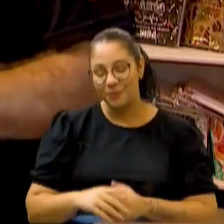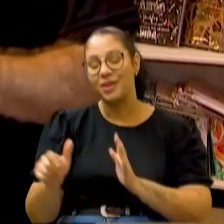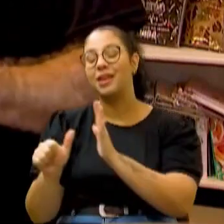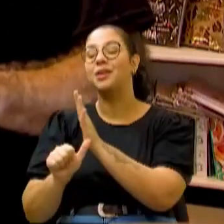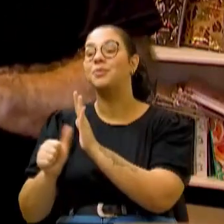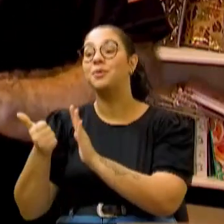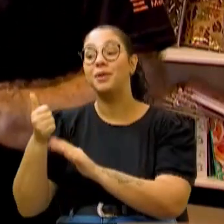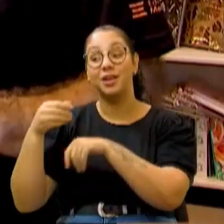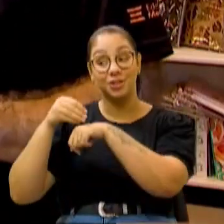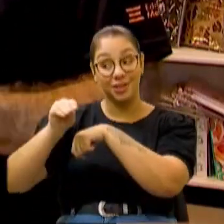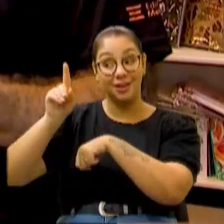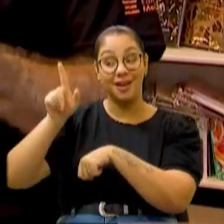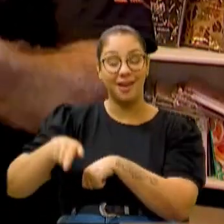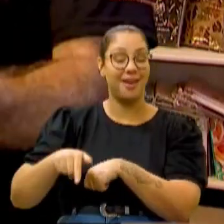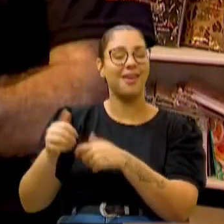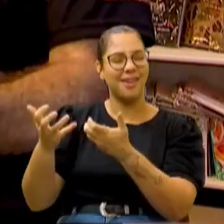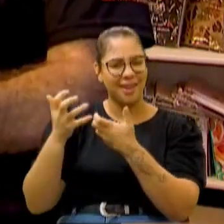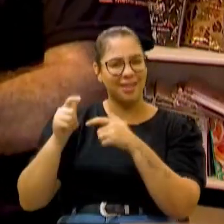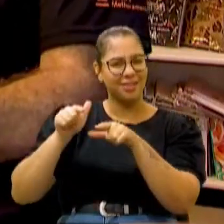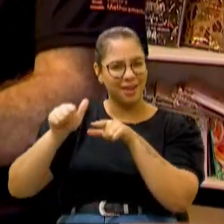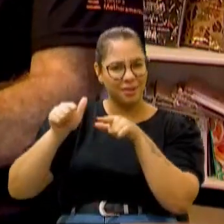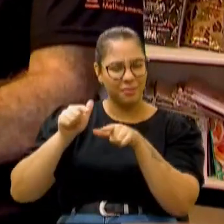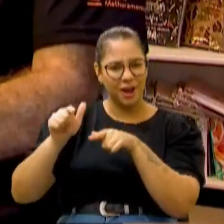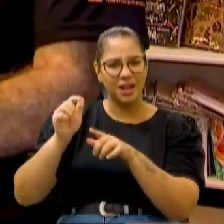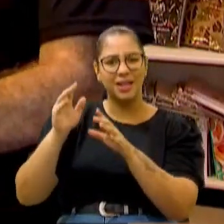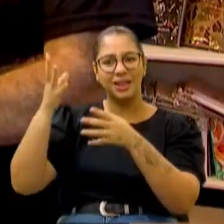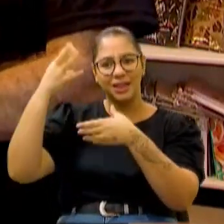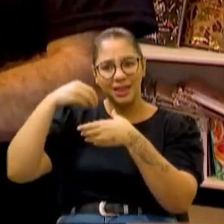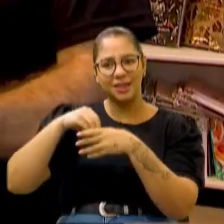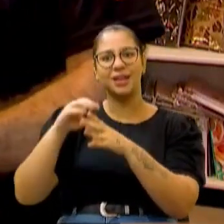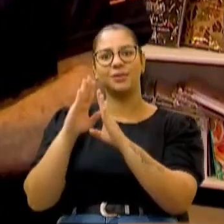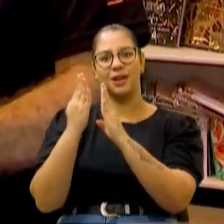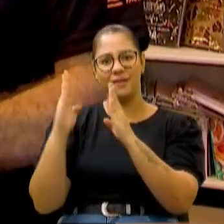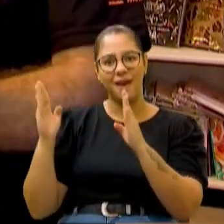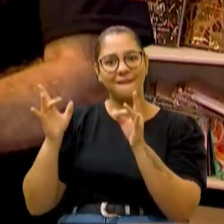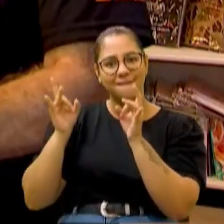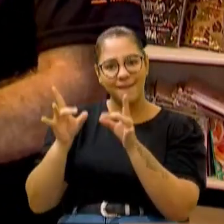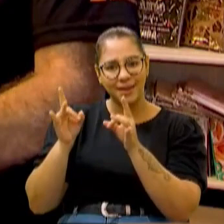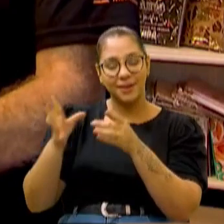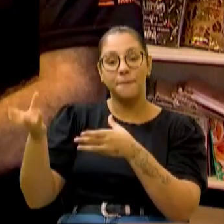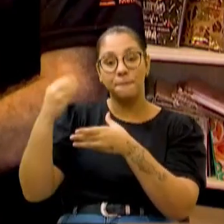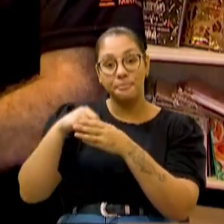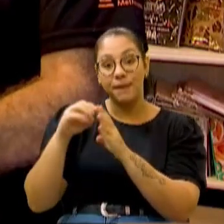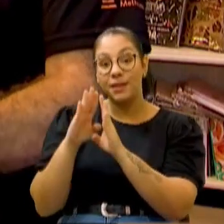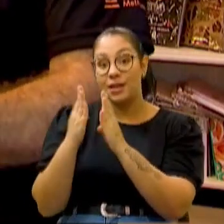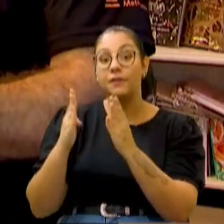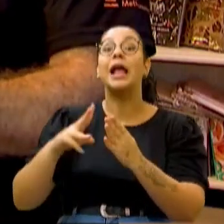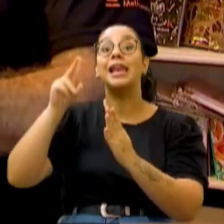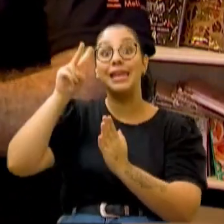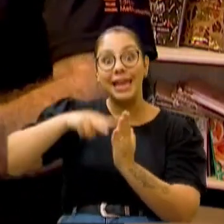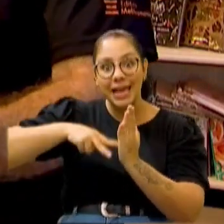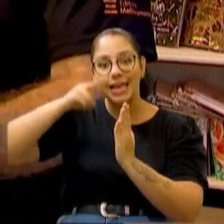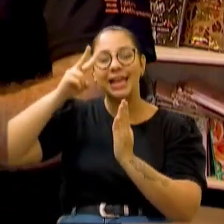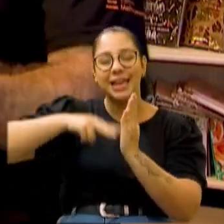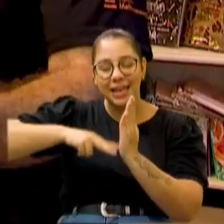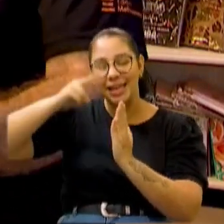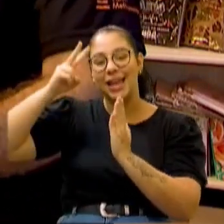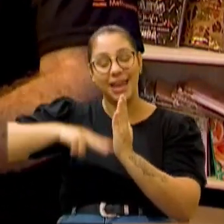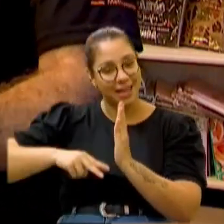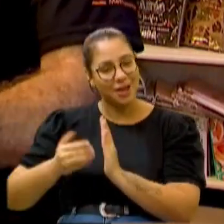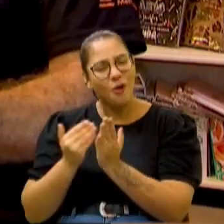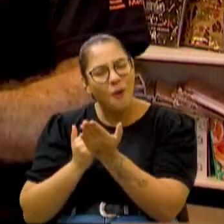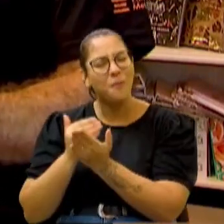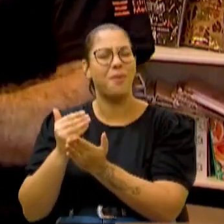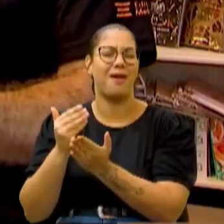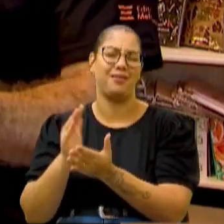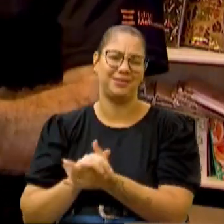a primeira dica que eu deixo é, se você quiser trabalhar numa livraria, na área comercial, em uma livraria, leia, comece